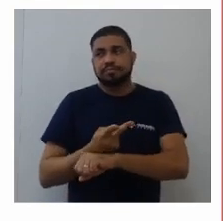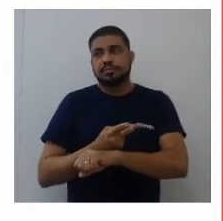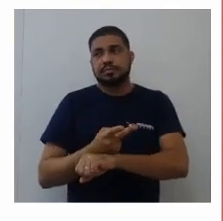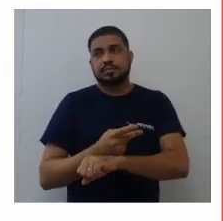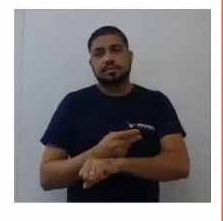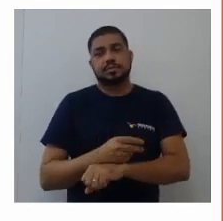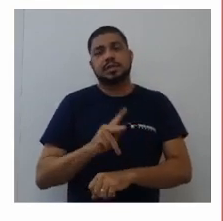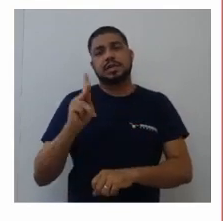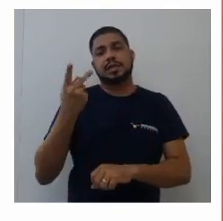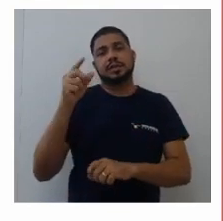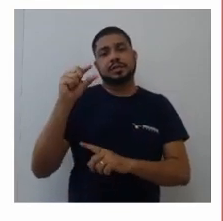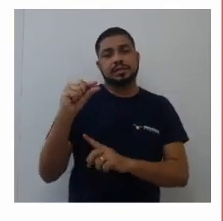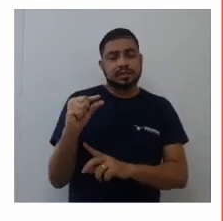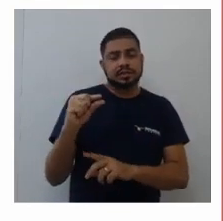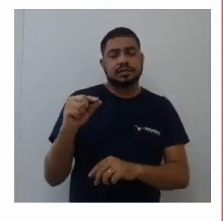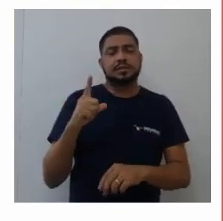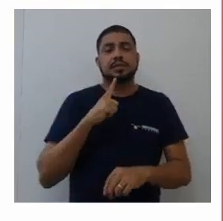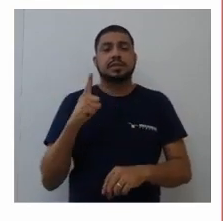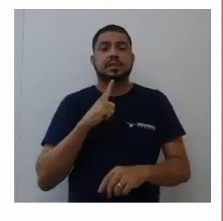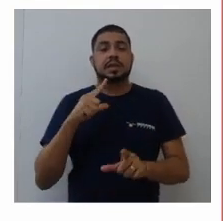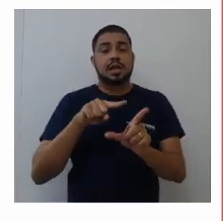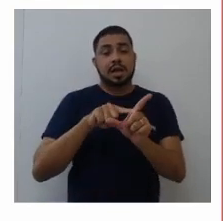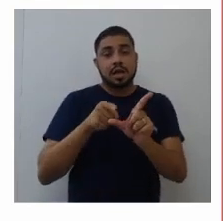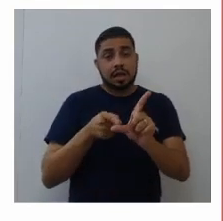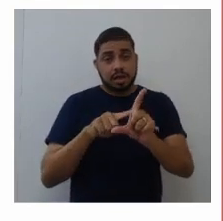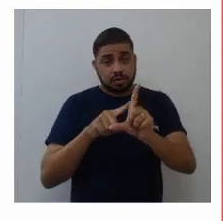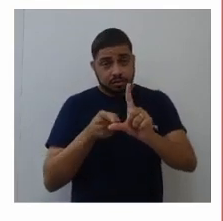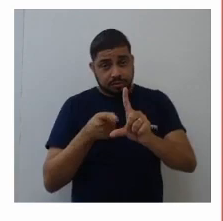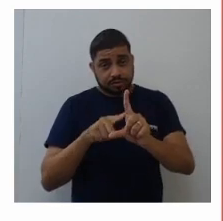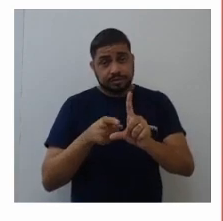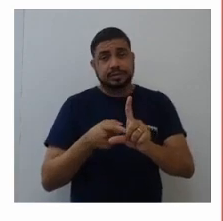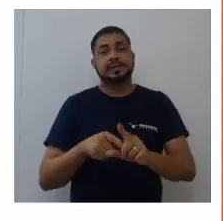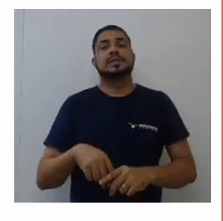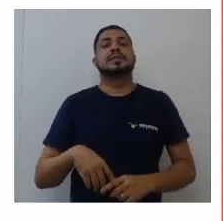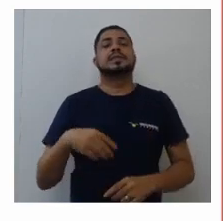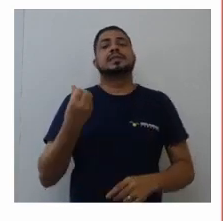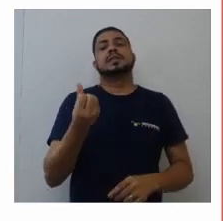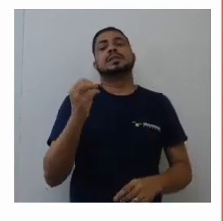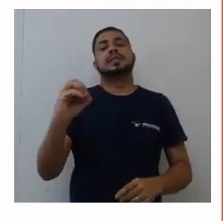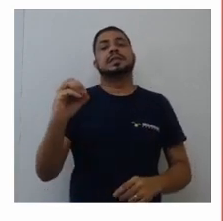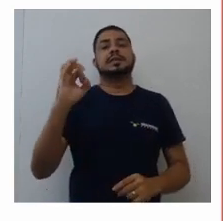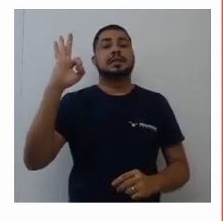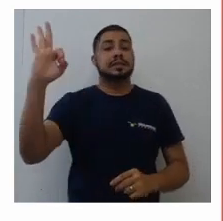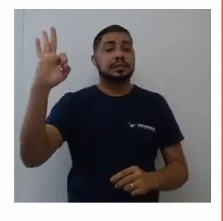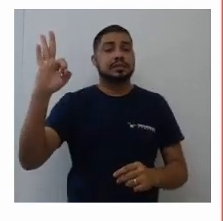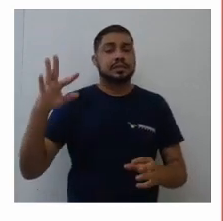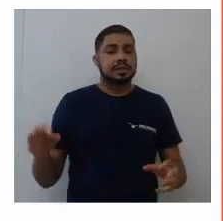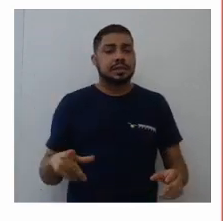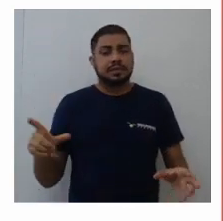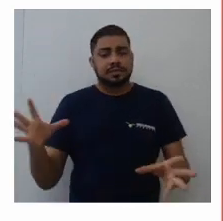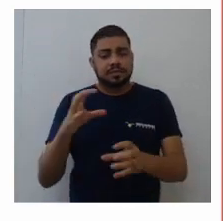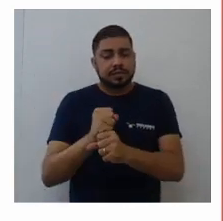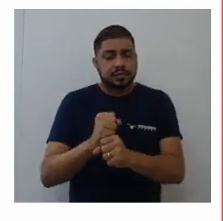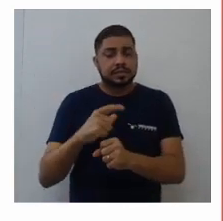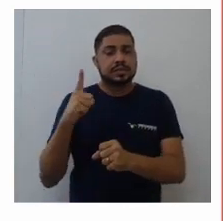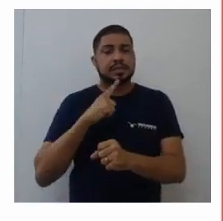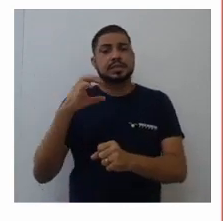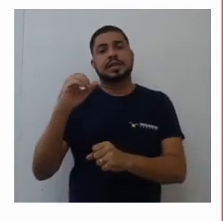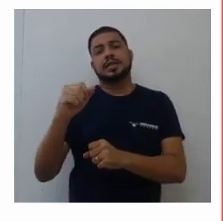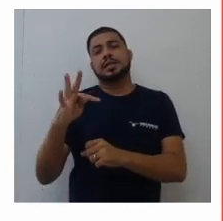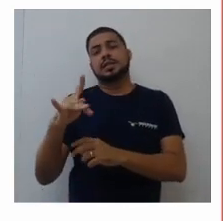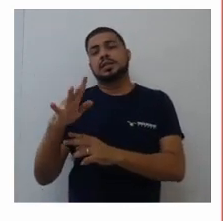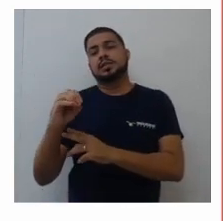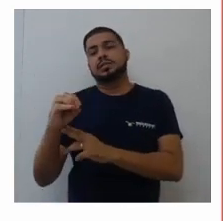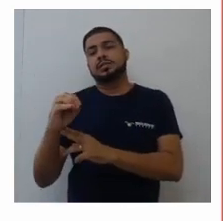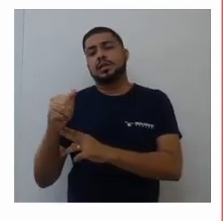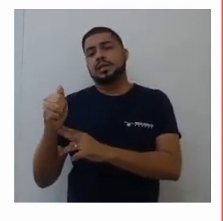que eu vou chamar de Hzinho, eu tenho um ângulo que está sendo considerado, que é o ângulo de 60 graus, e formando ele, eu tenho um cateto